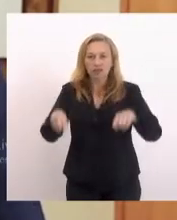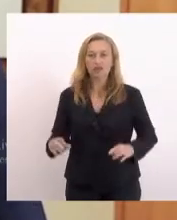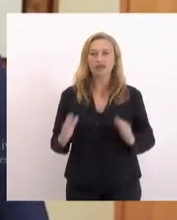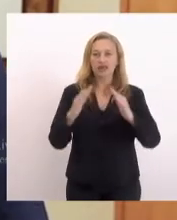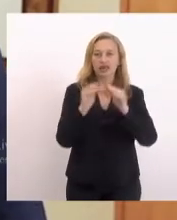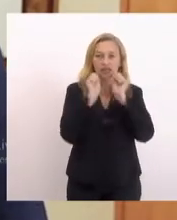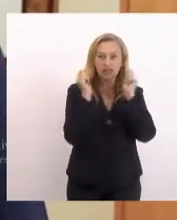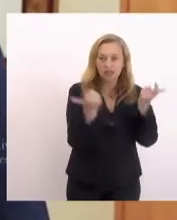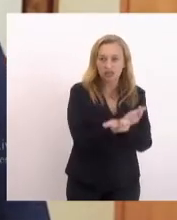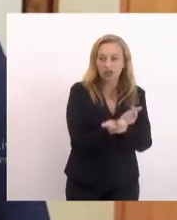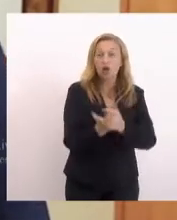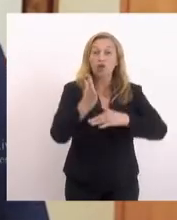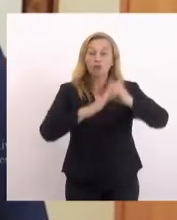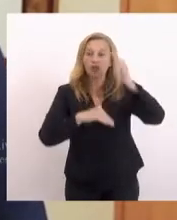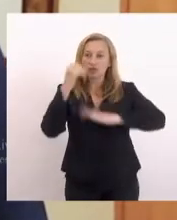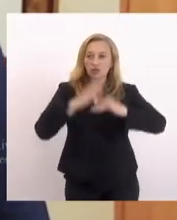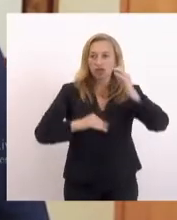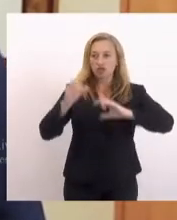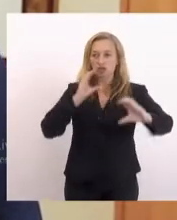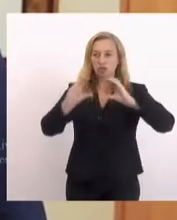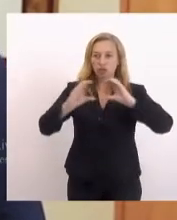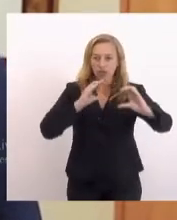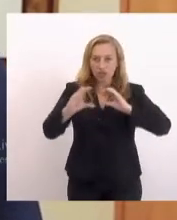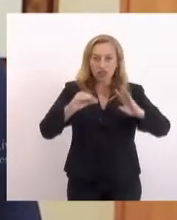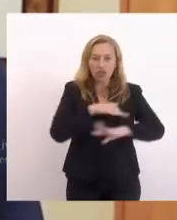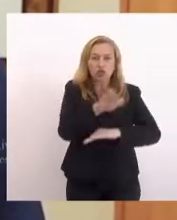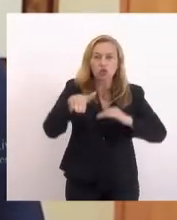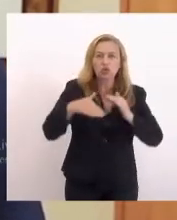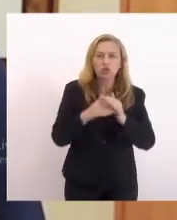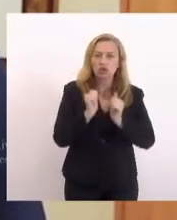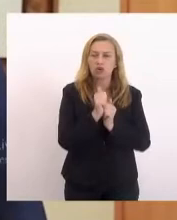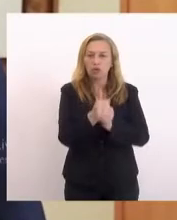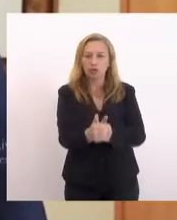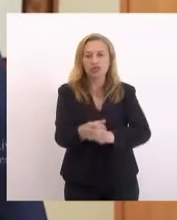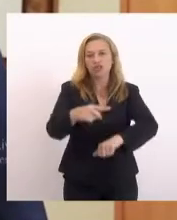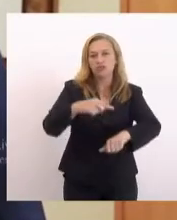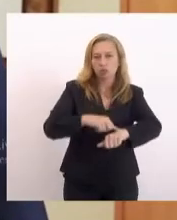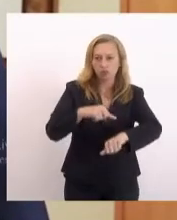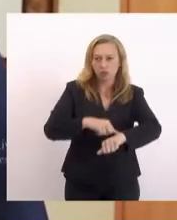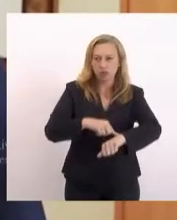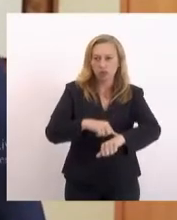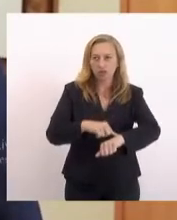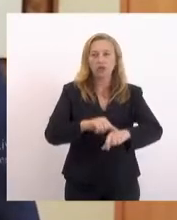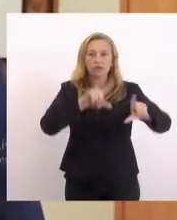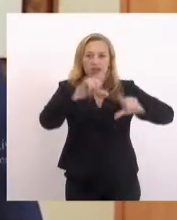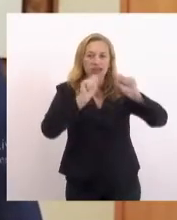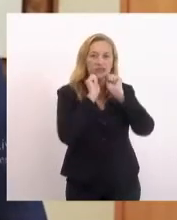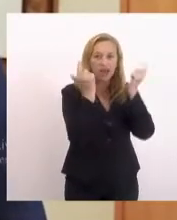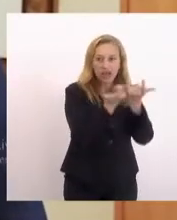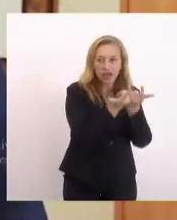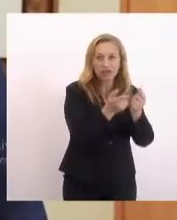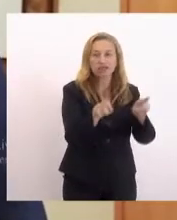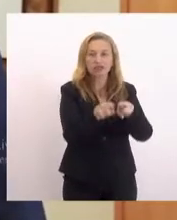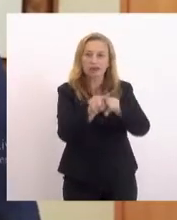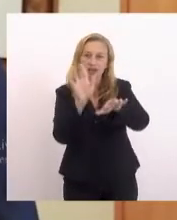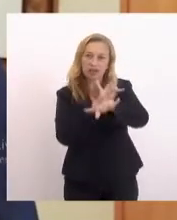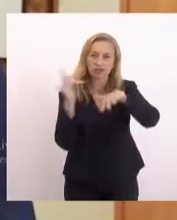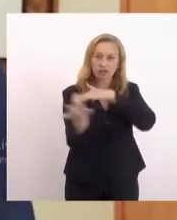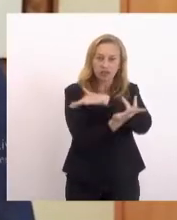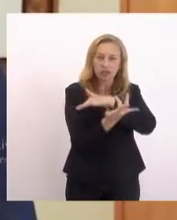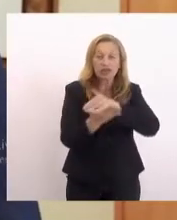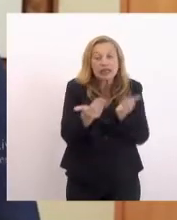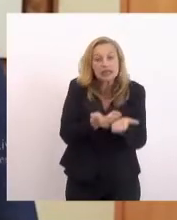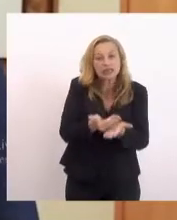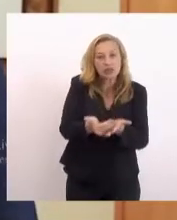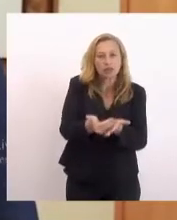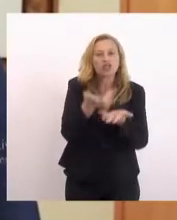Legislativa, profissionais de comunicação e todos que nos acompanham nesse momento pela TV Alerj e pelas redes sociais.